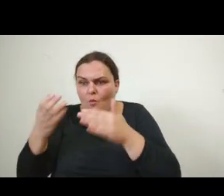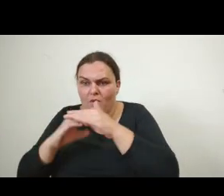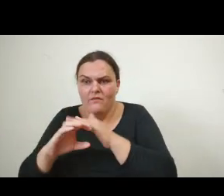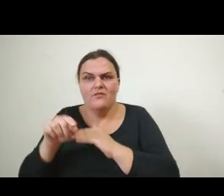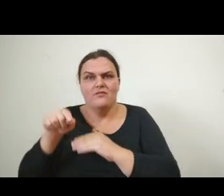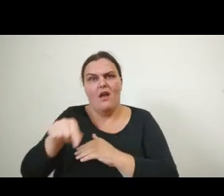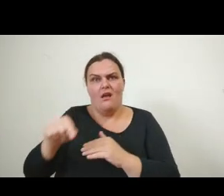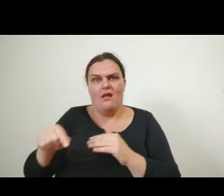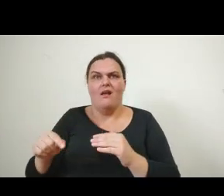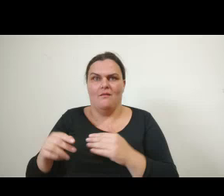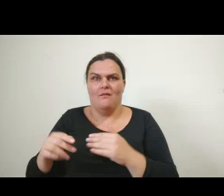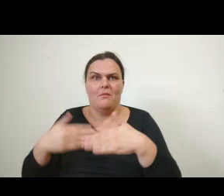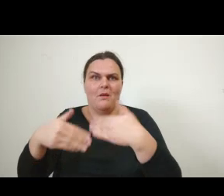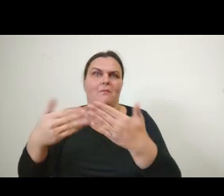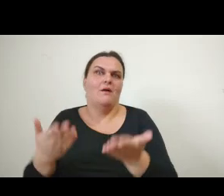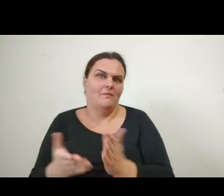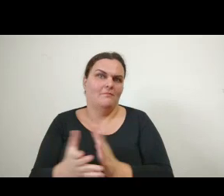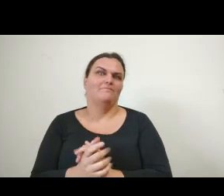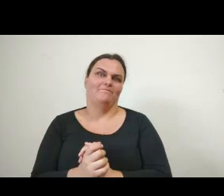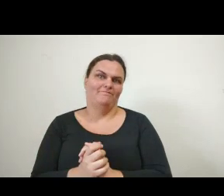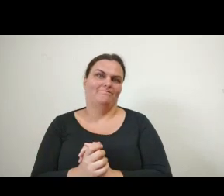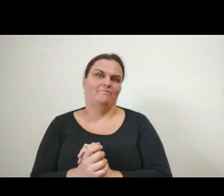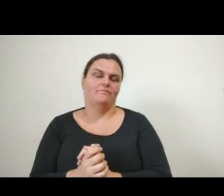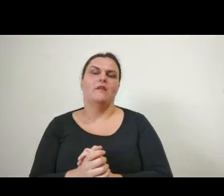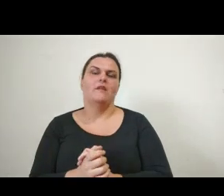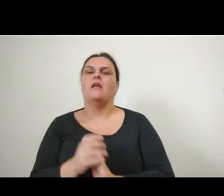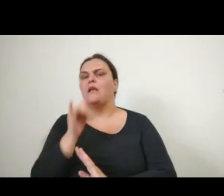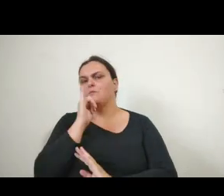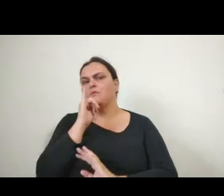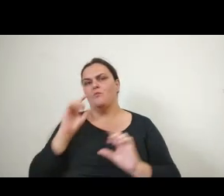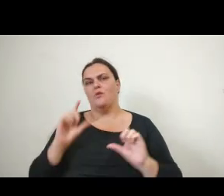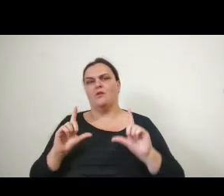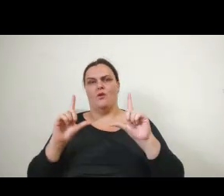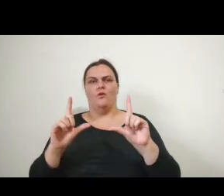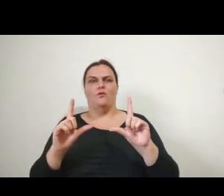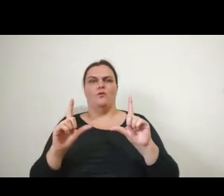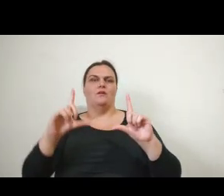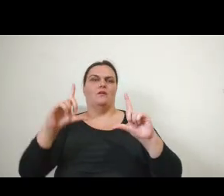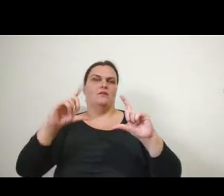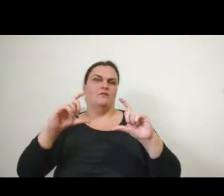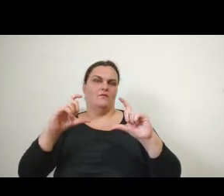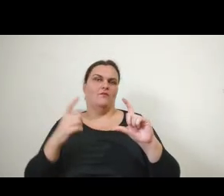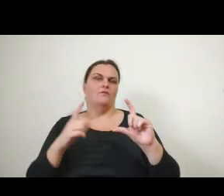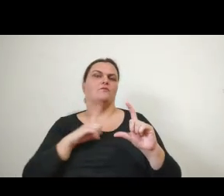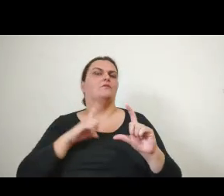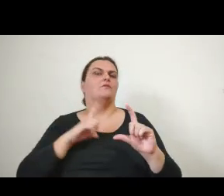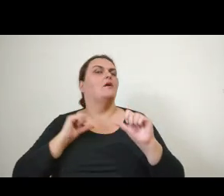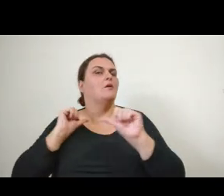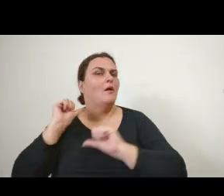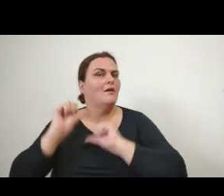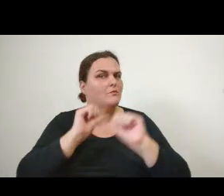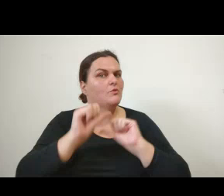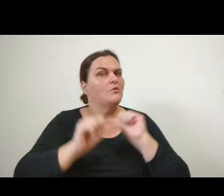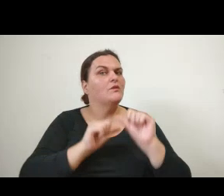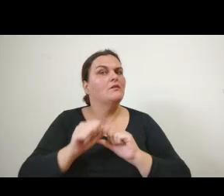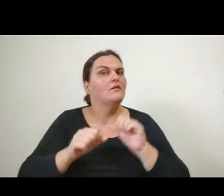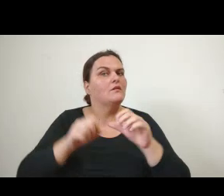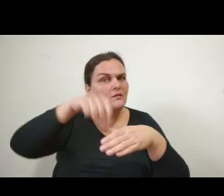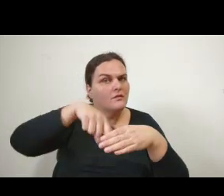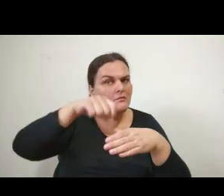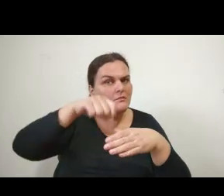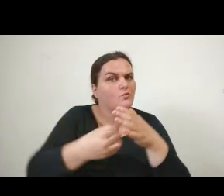Sobre deslocamento dos cultivos, trago aqui resultados de um trabalho que eu achei bastante interessante, onde são